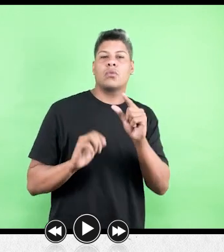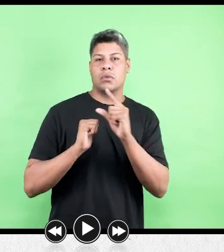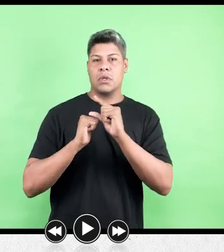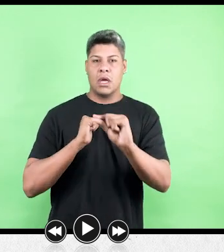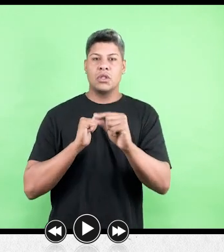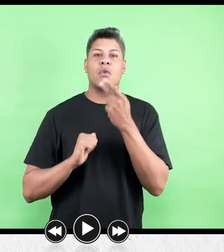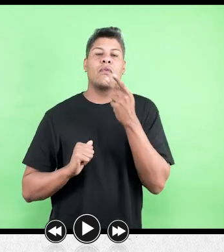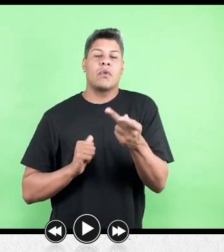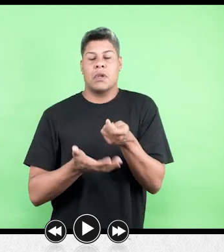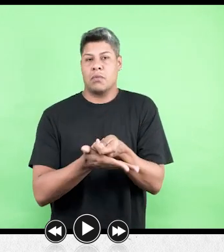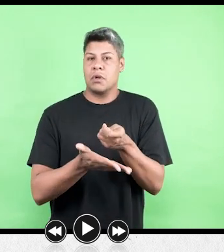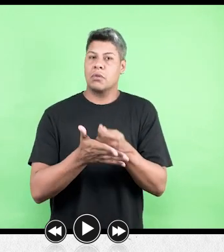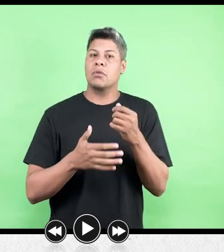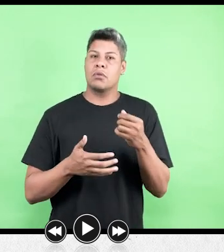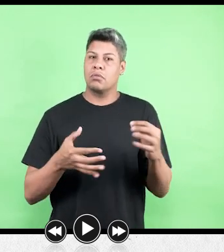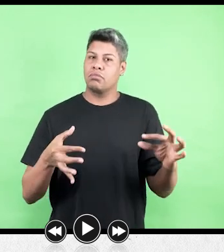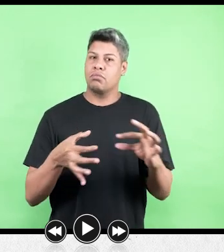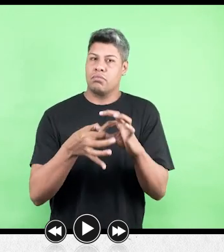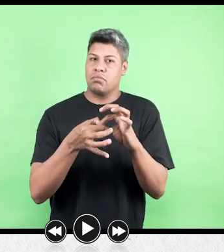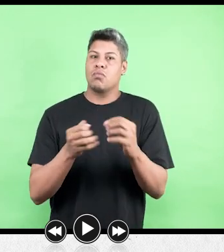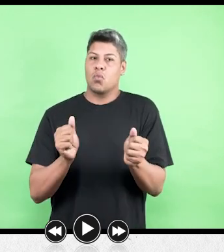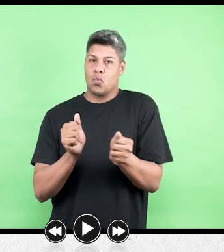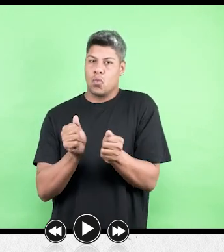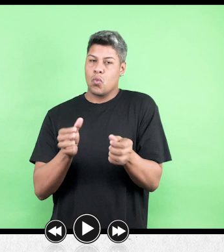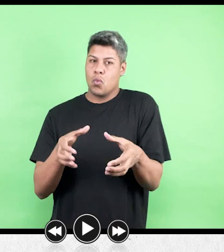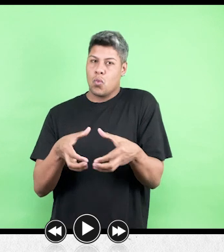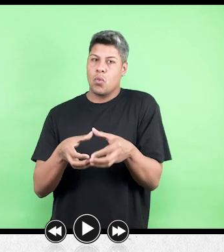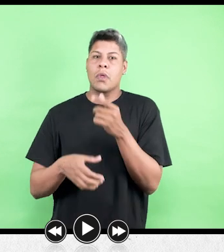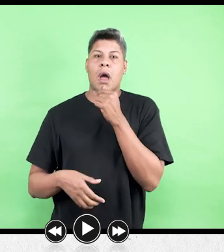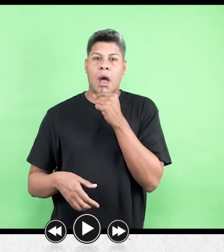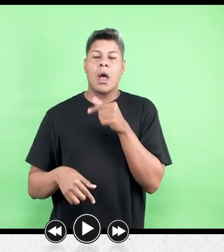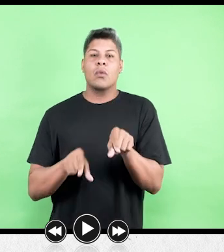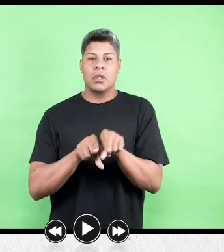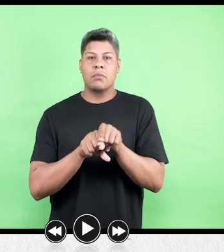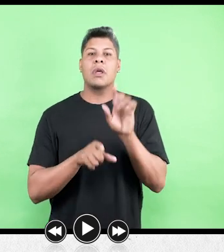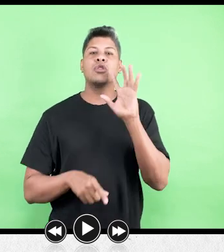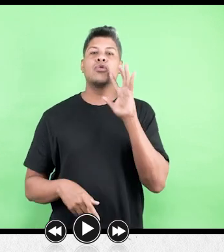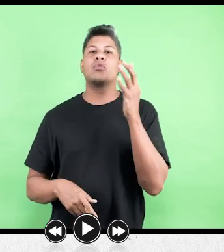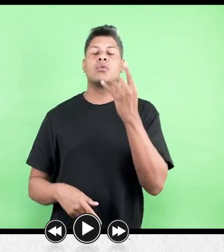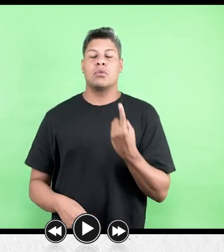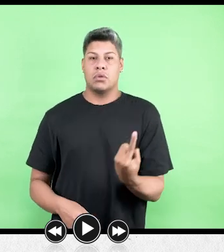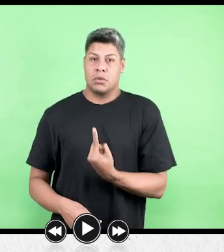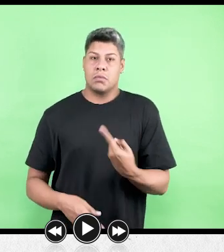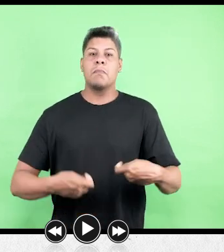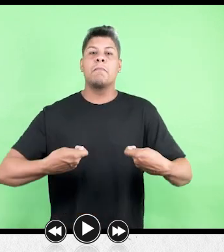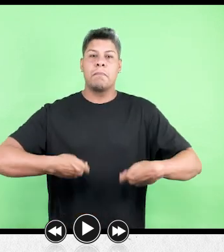a obrigatoriedade da ligação à rede coletora de esgoto e adoção de soluções individuais, né, que devem